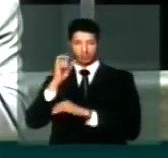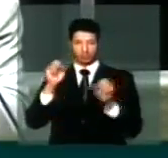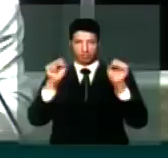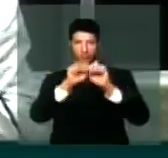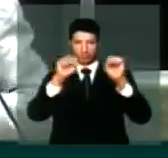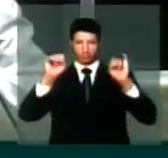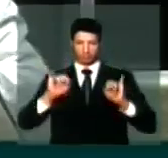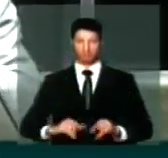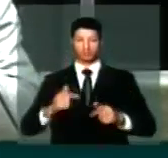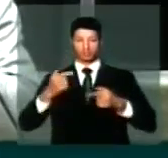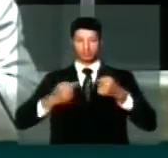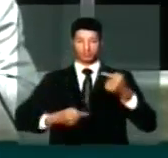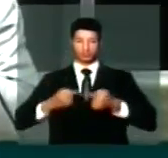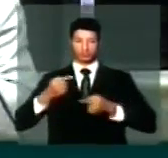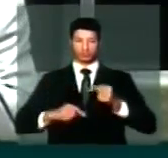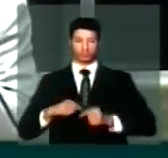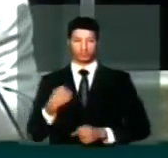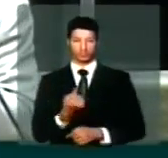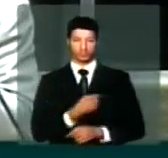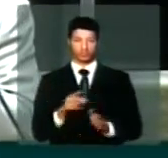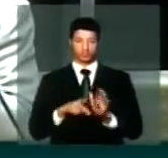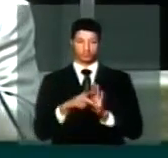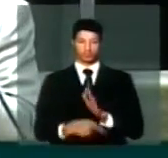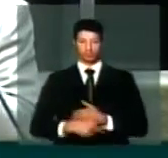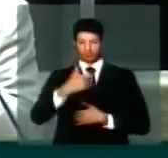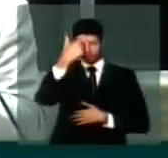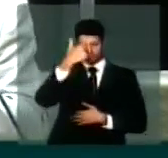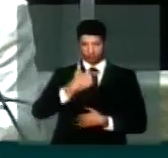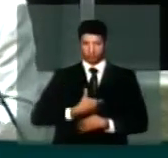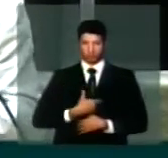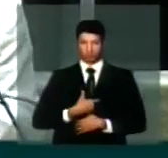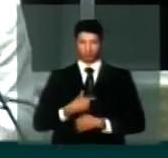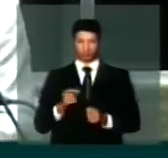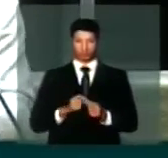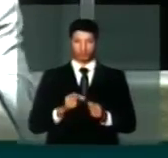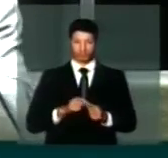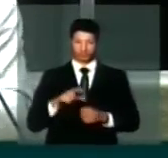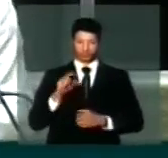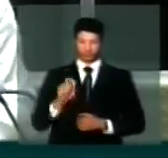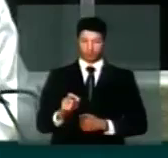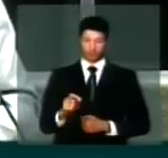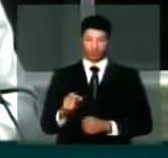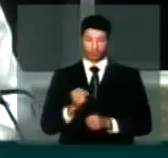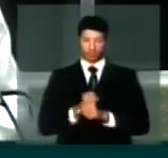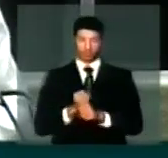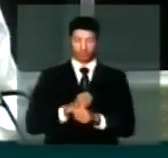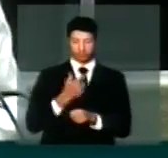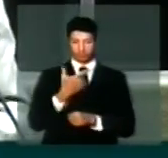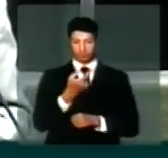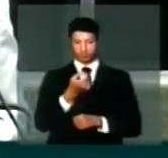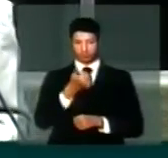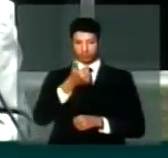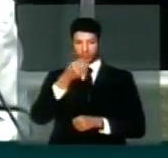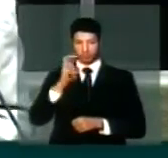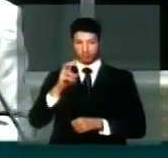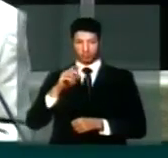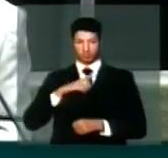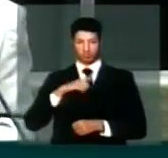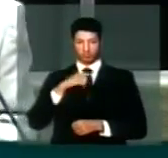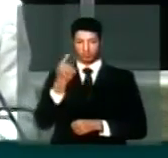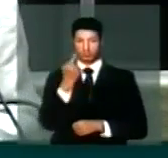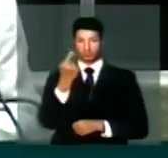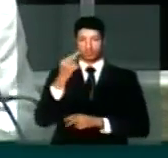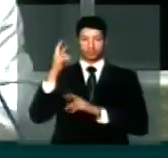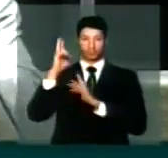sistema político e, às vezes, as nossas próprias posturas façam com que, em 2015, só tenhamos